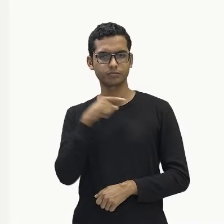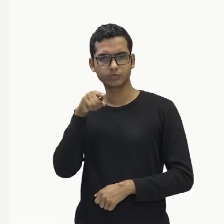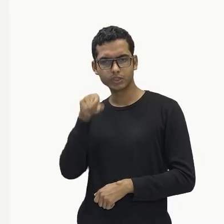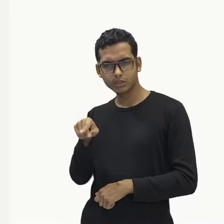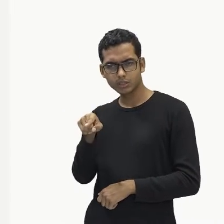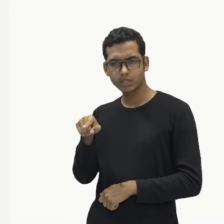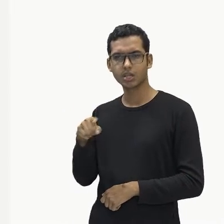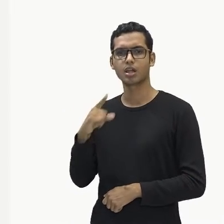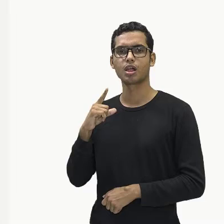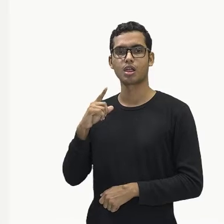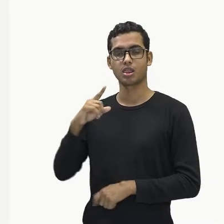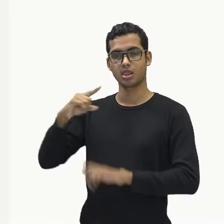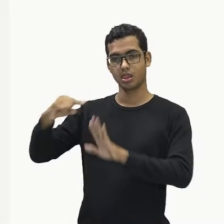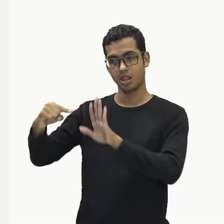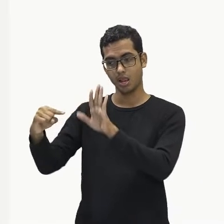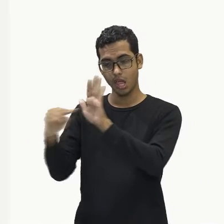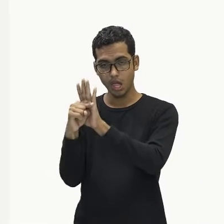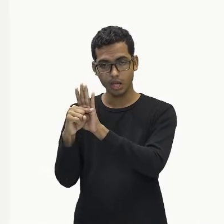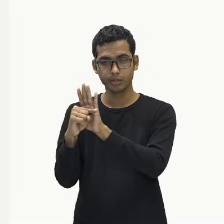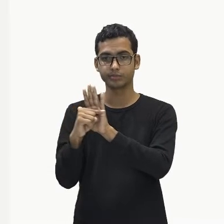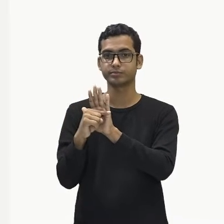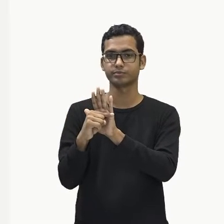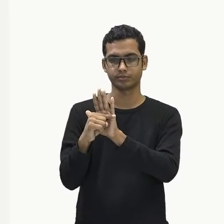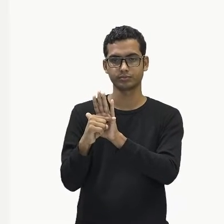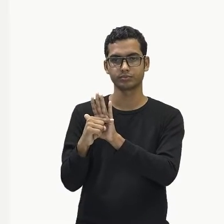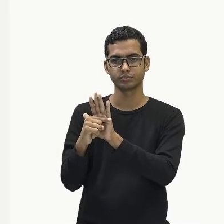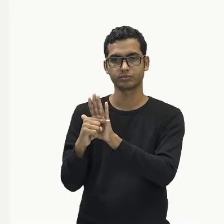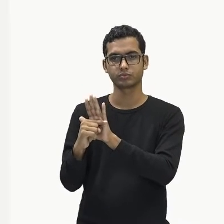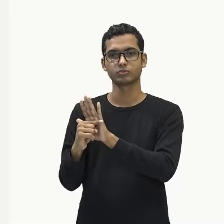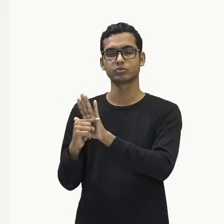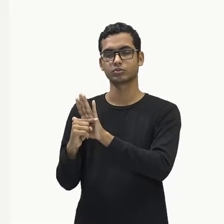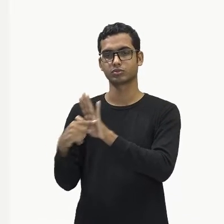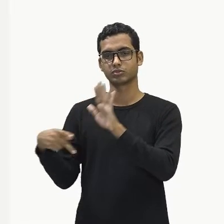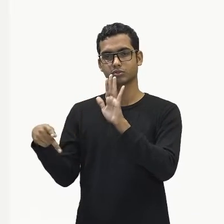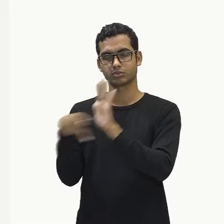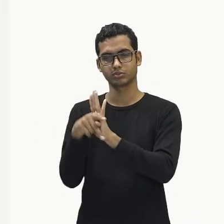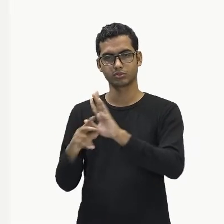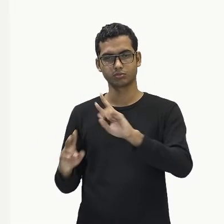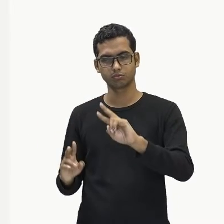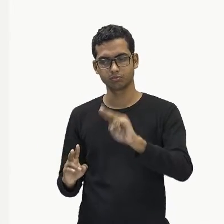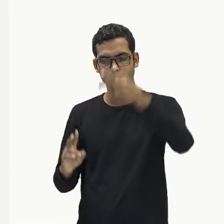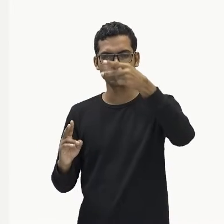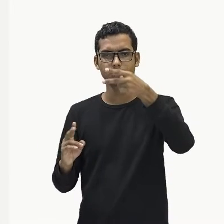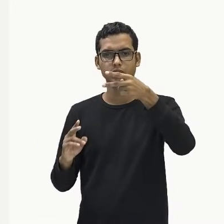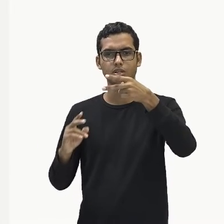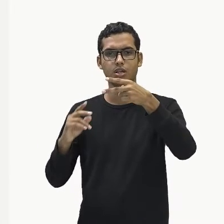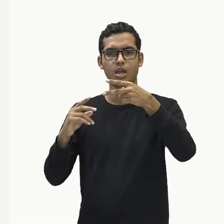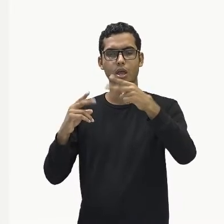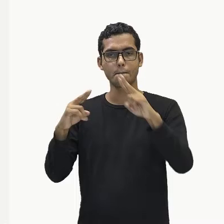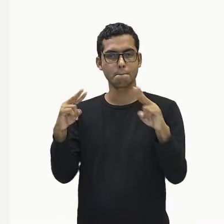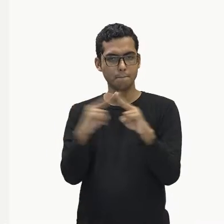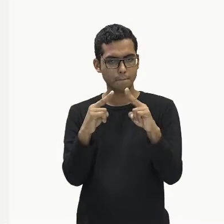e o expoente é par, a potência é positiva. Aqui, como você já observou, a gente não